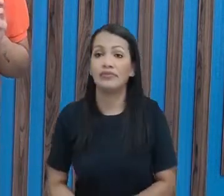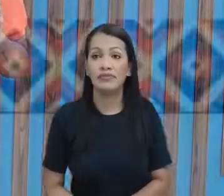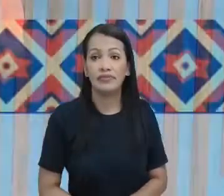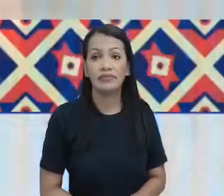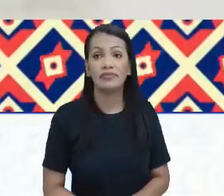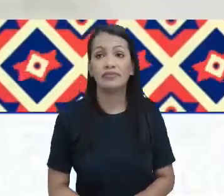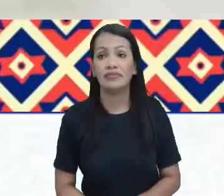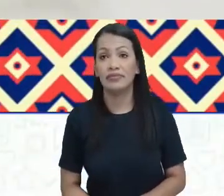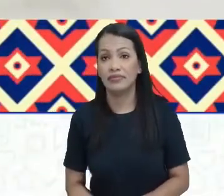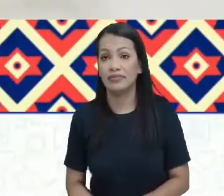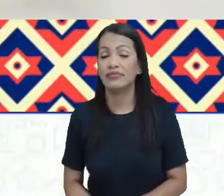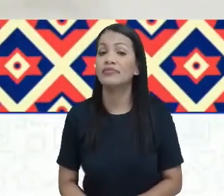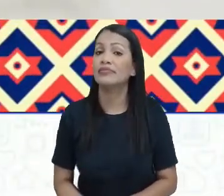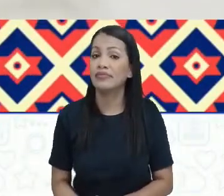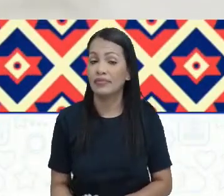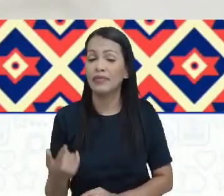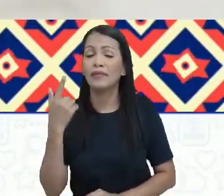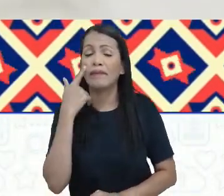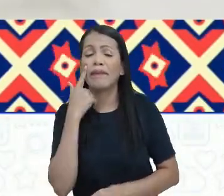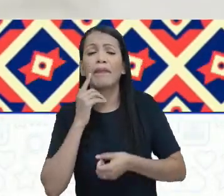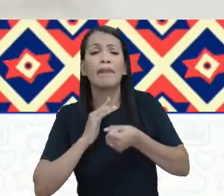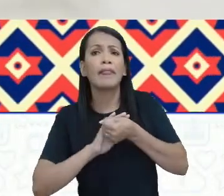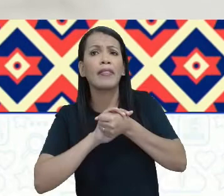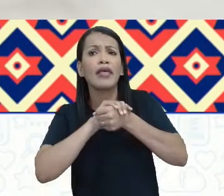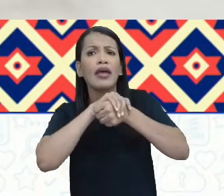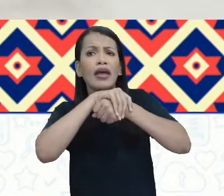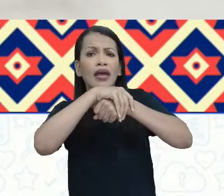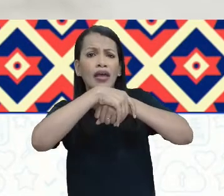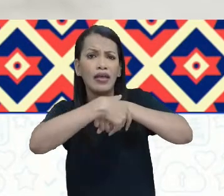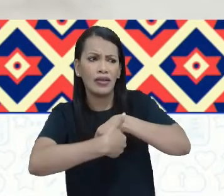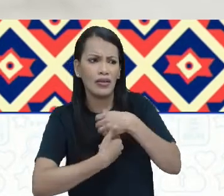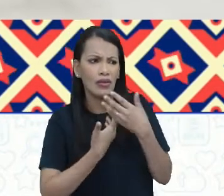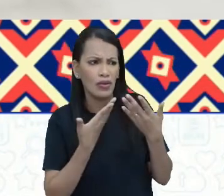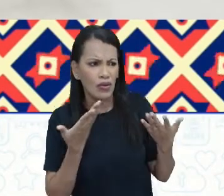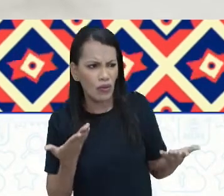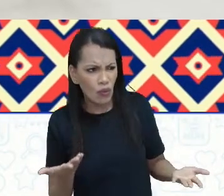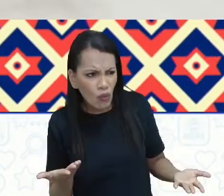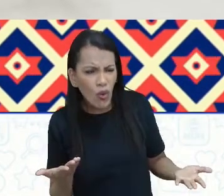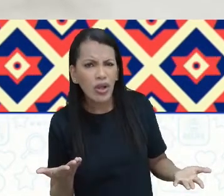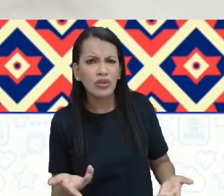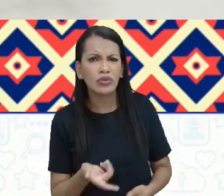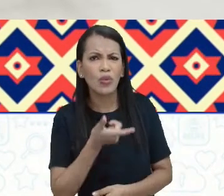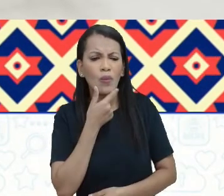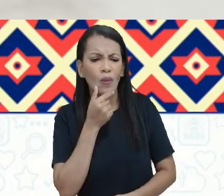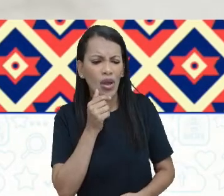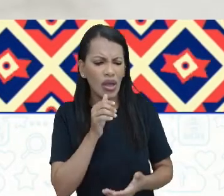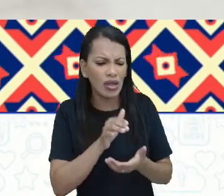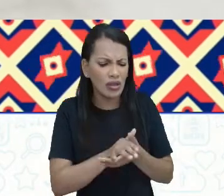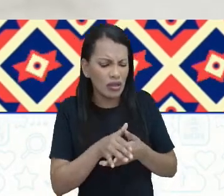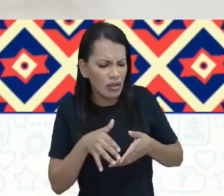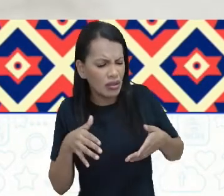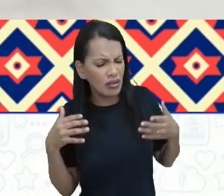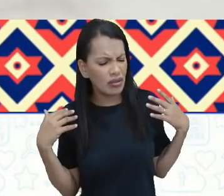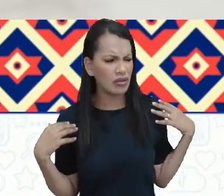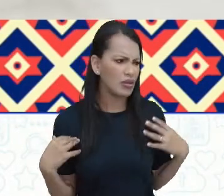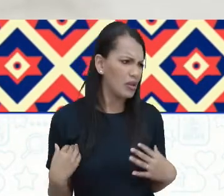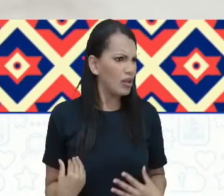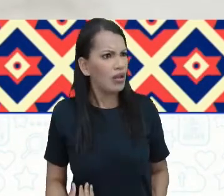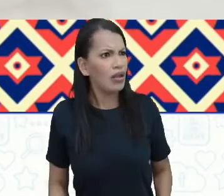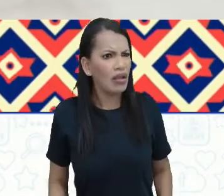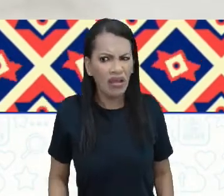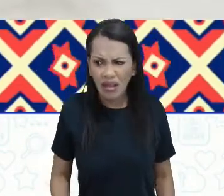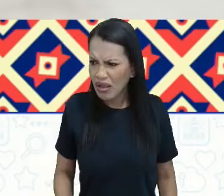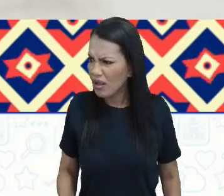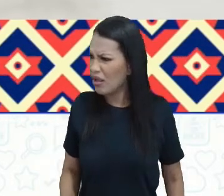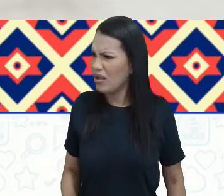Não, tem mais, ó. A noite acabava quando o marido, estranhando a cama dura, acordou e, espantado, olhou em volta.